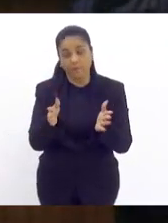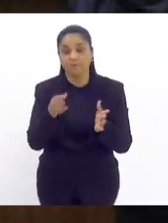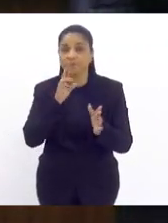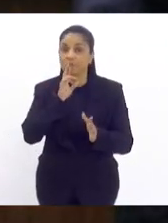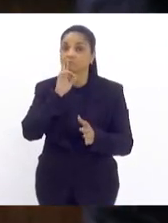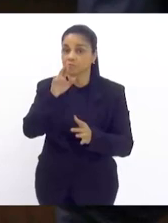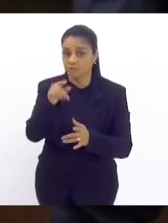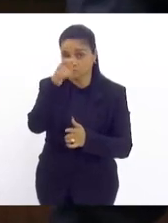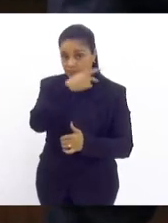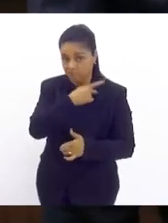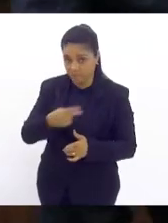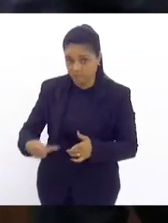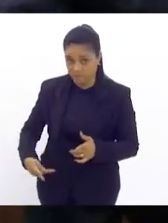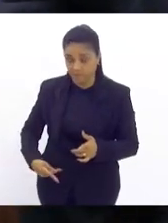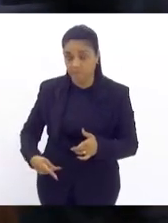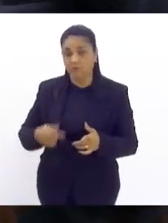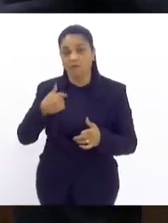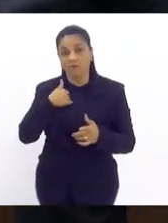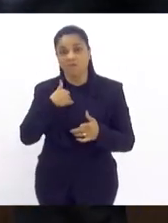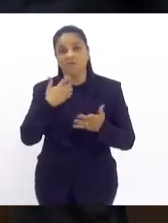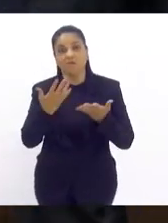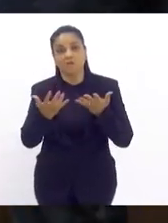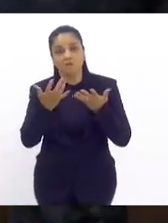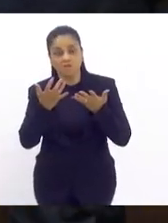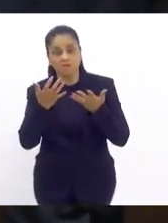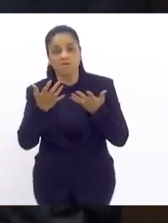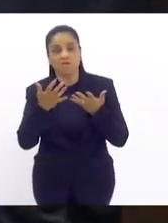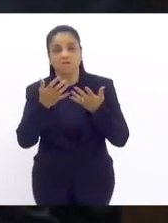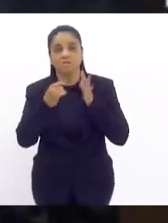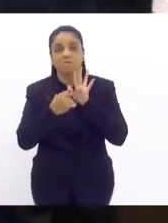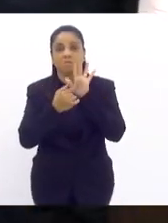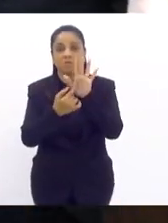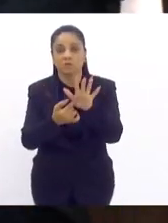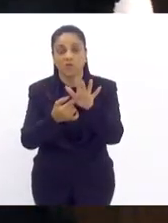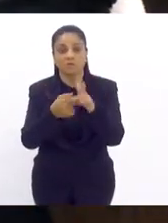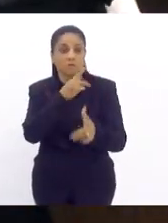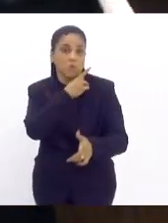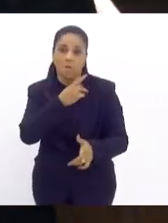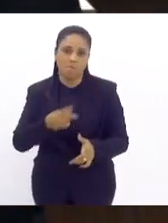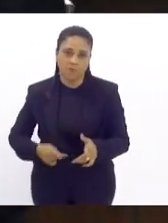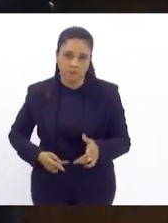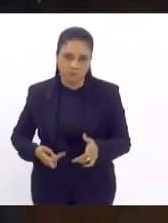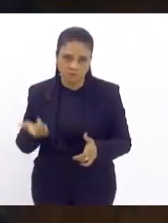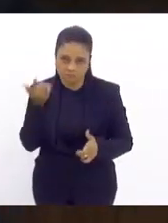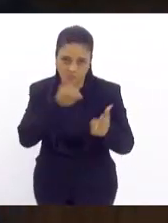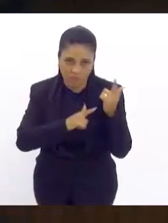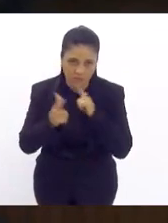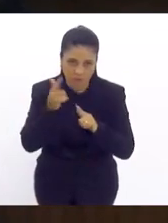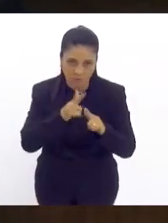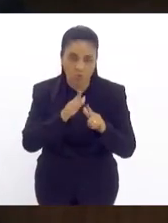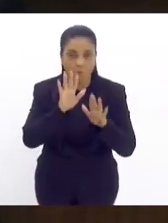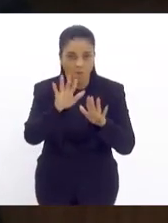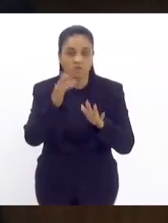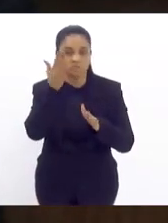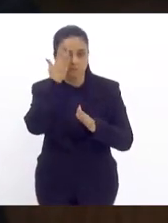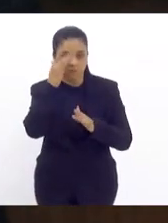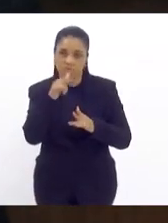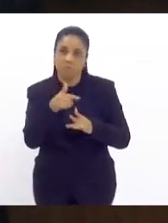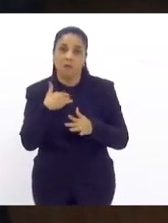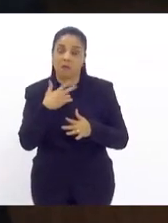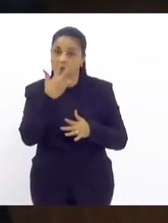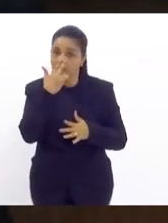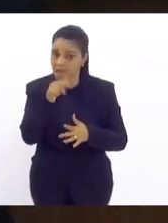só queria ponderar que vossa excelência não é presidente dos que ganharam sei que vossa excelência não quis fazer isso Mas pareceu